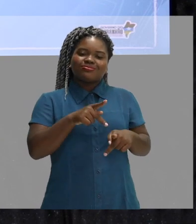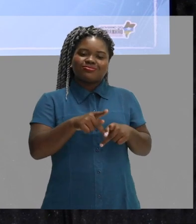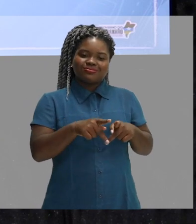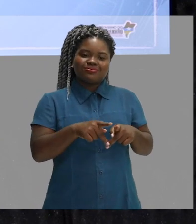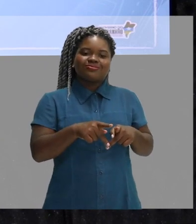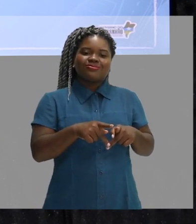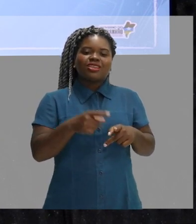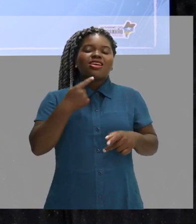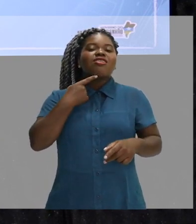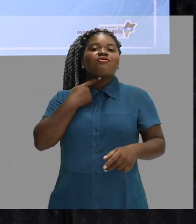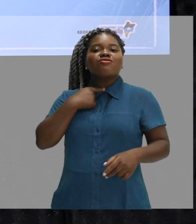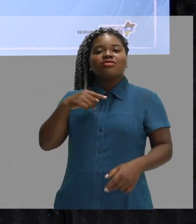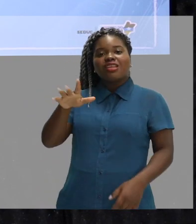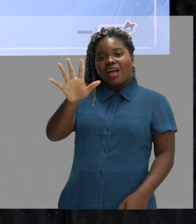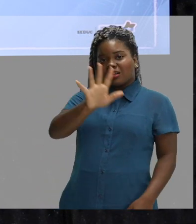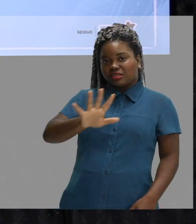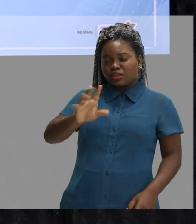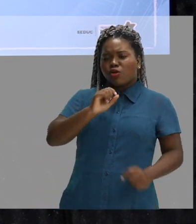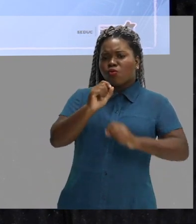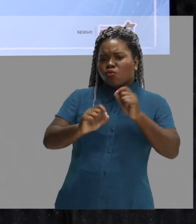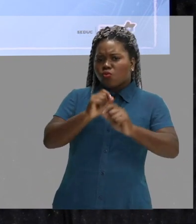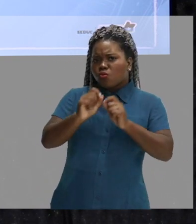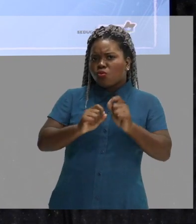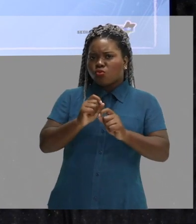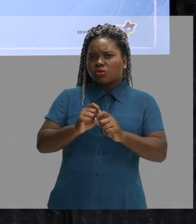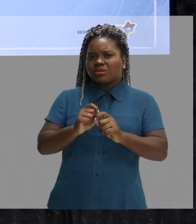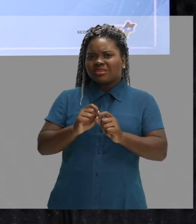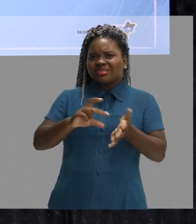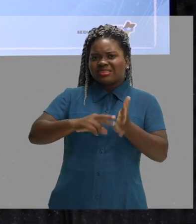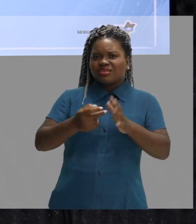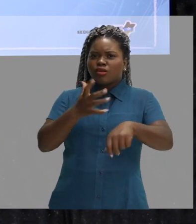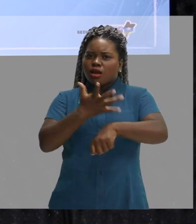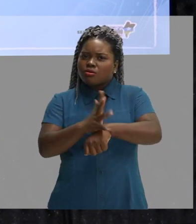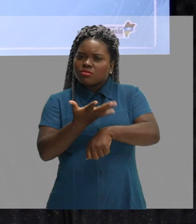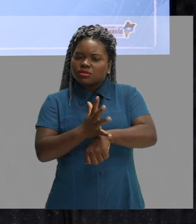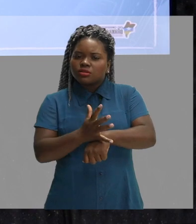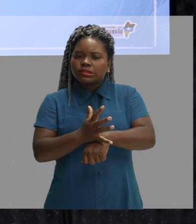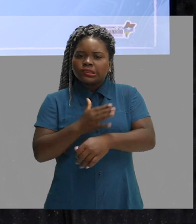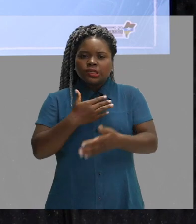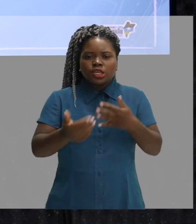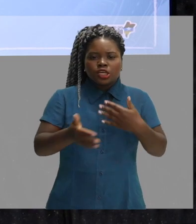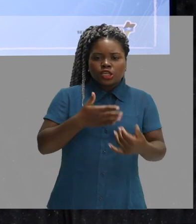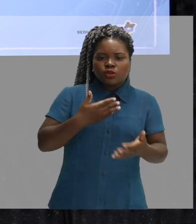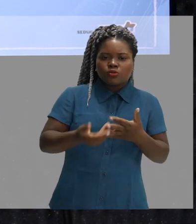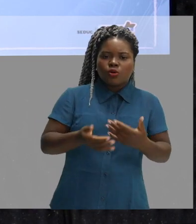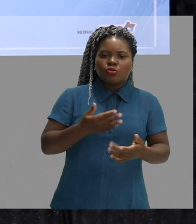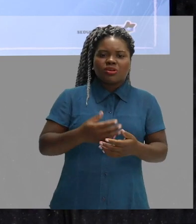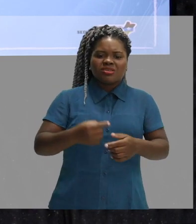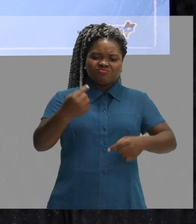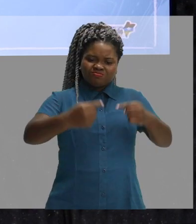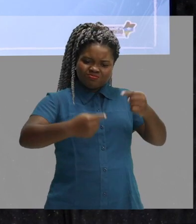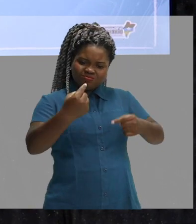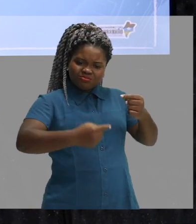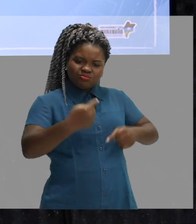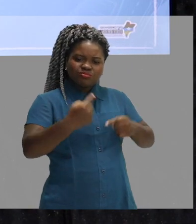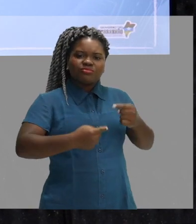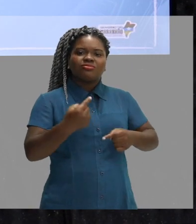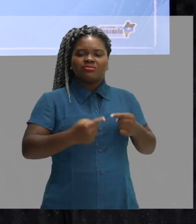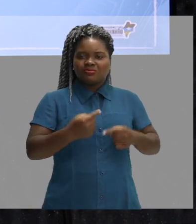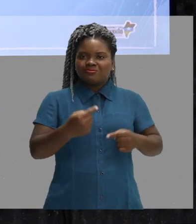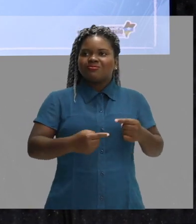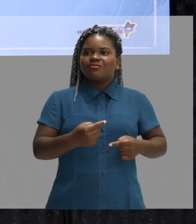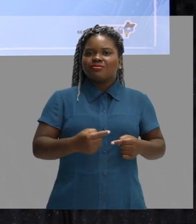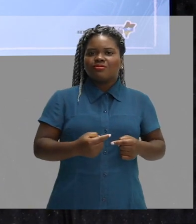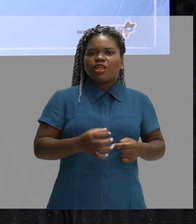O que isso significa na prática? Significa dizer que qualquer ação política, qualquer decisão